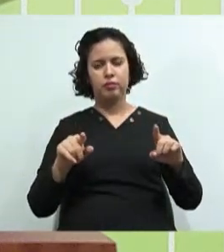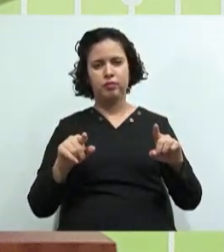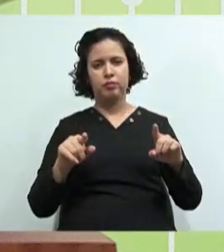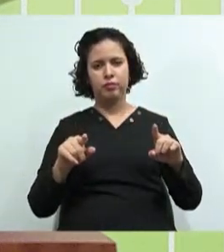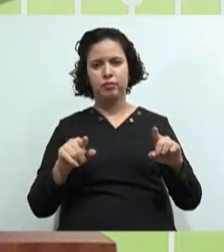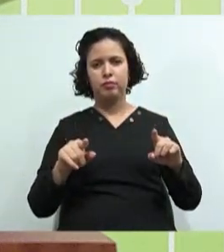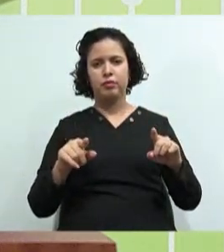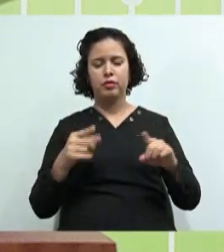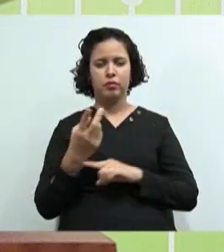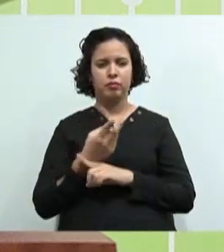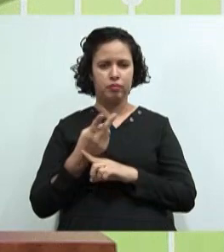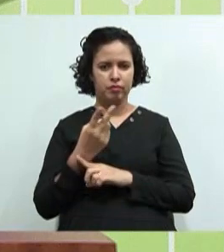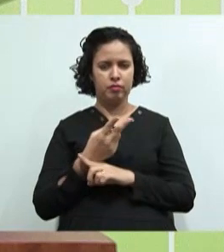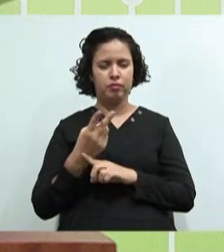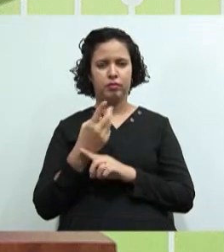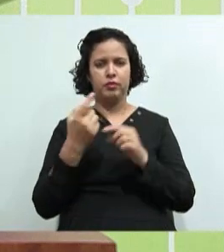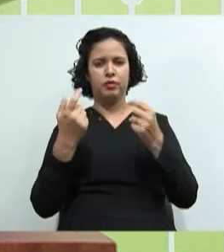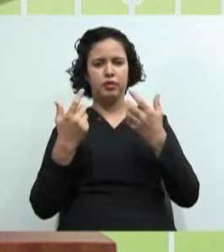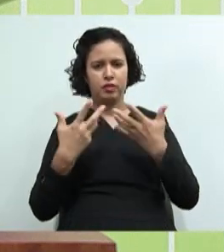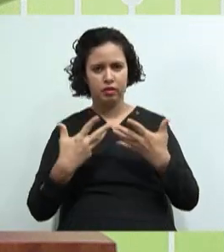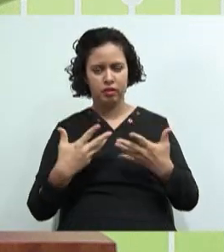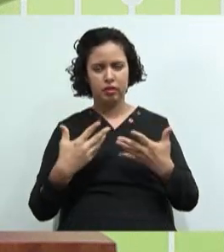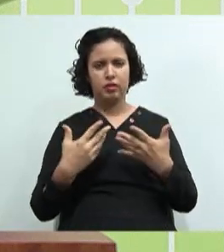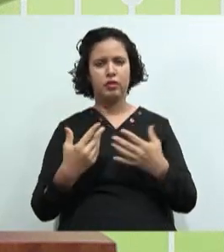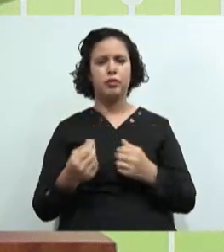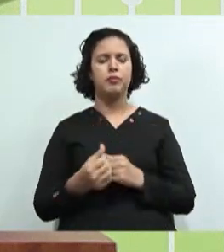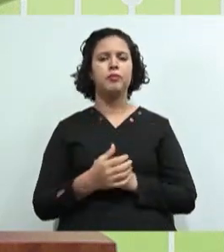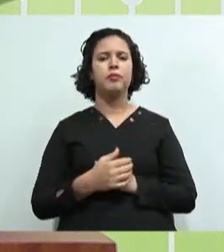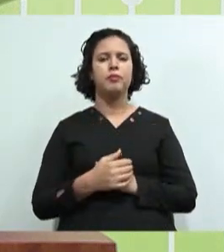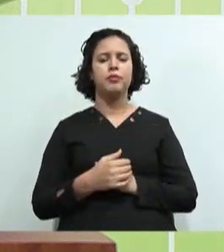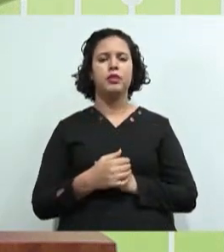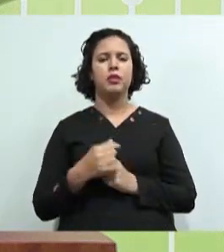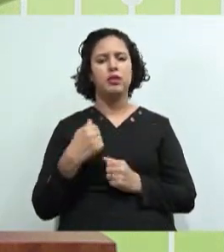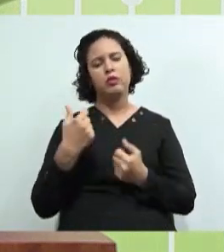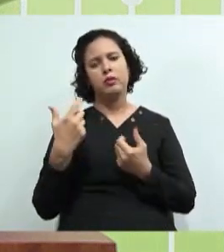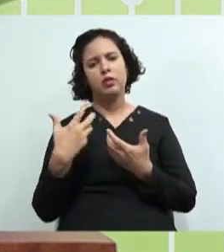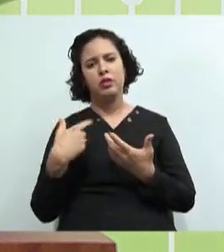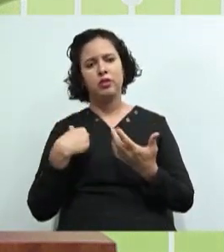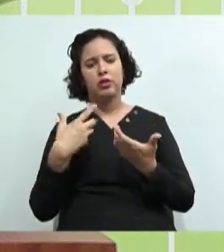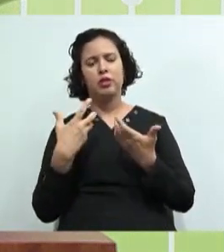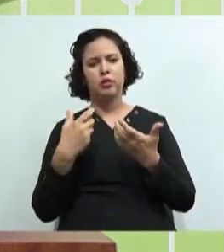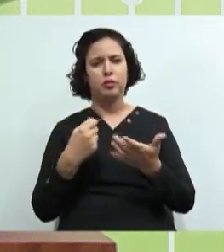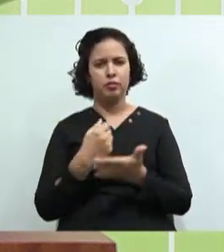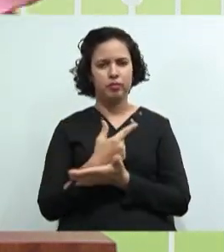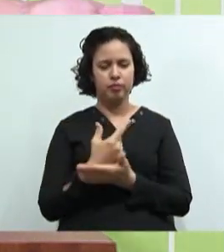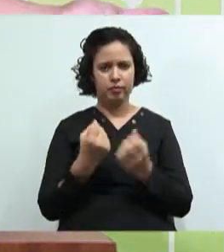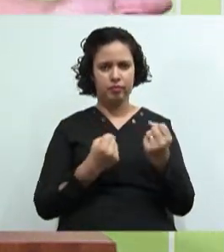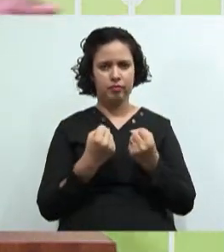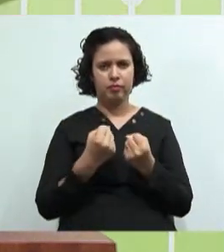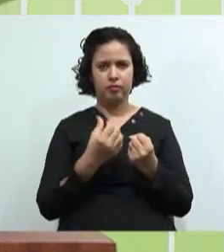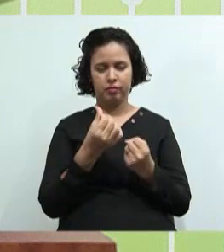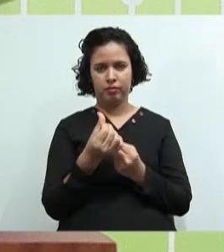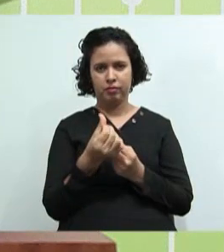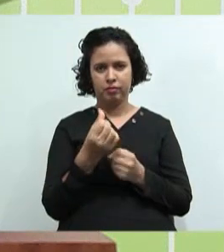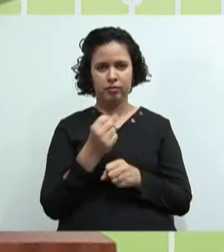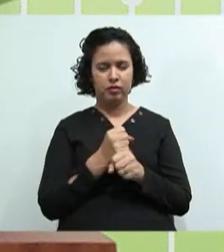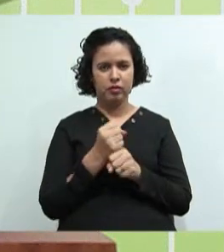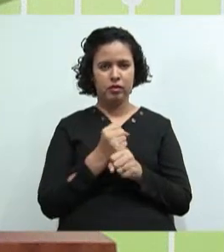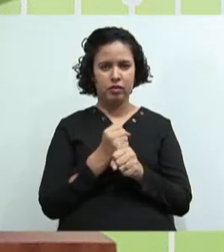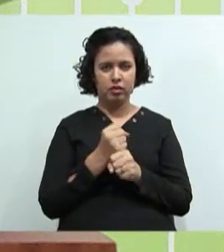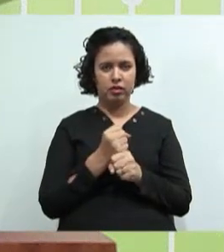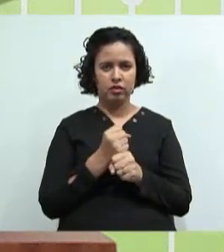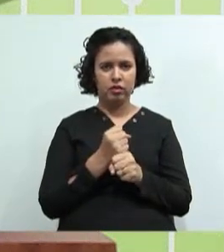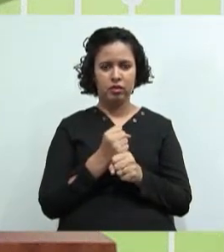possível e da maneira mais explícita possível. Não dá para falar, eu quero comprar um carro daqui a 6 anos. Daqui a 6 anos